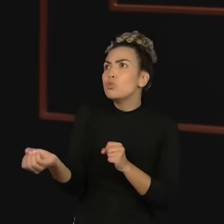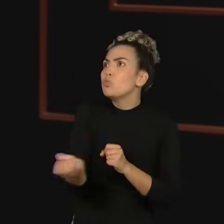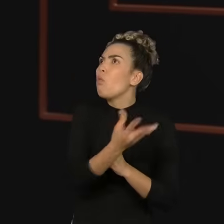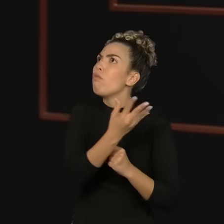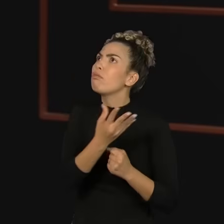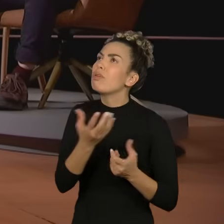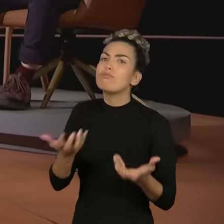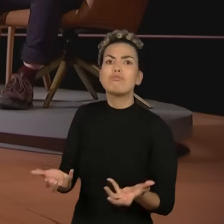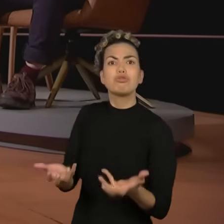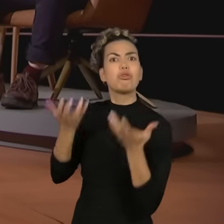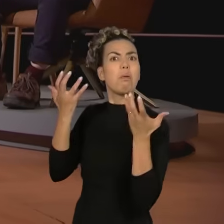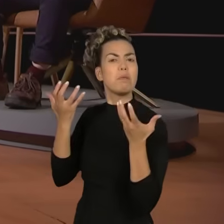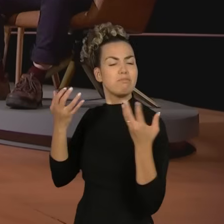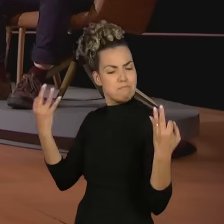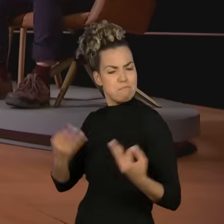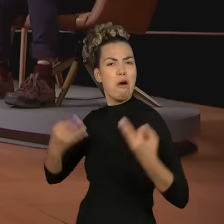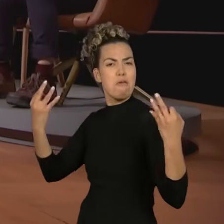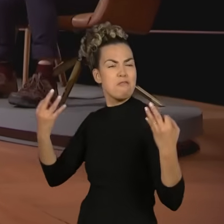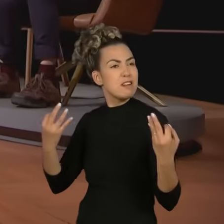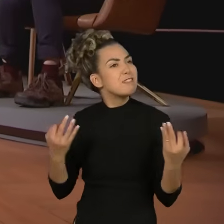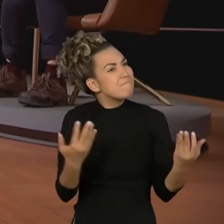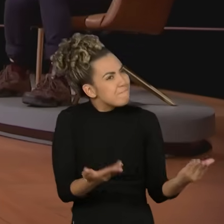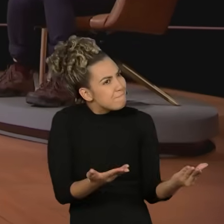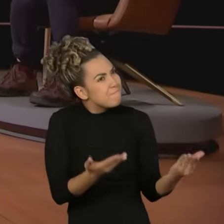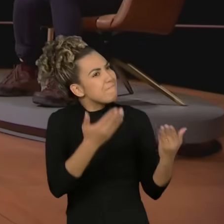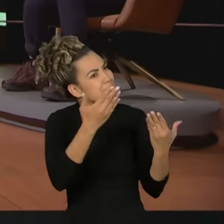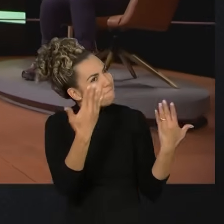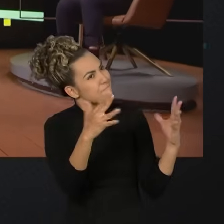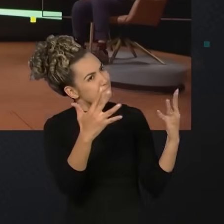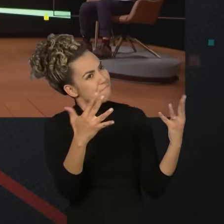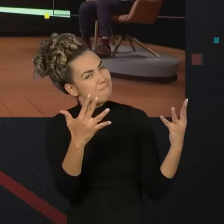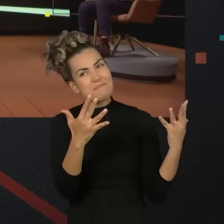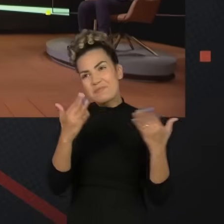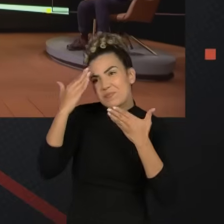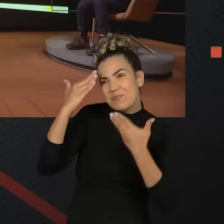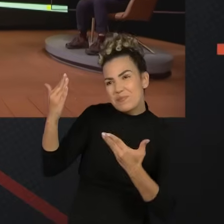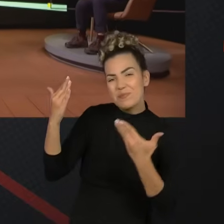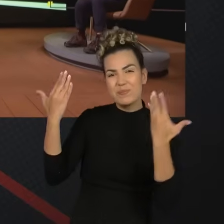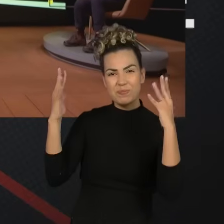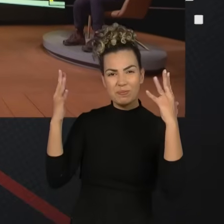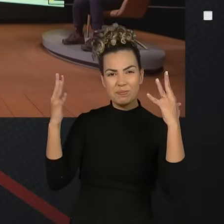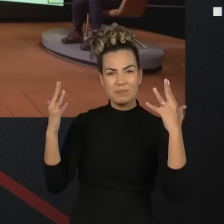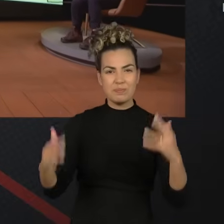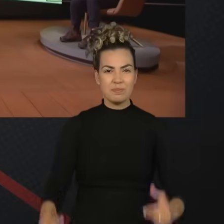Isso aí. Muito obrigado. Eu mesmo vou me aplaudir.